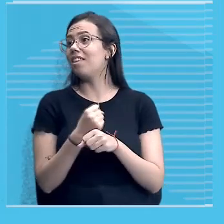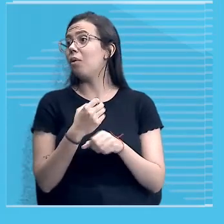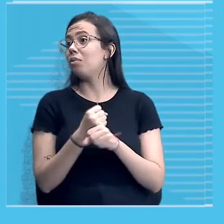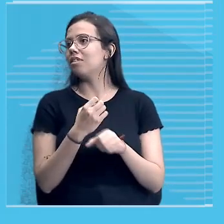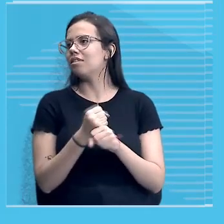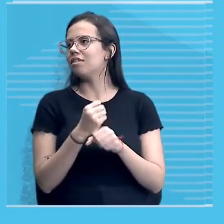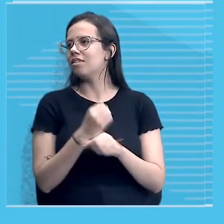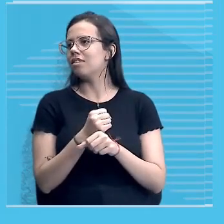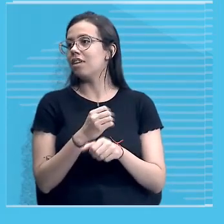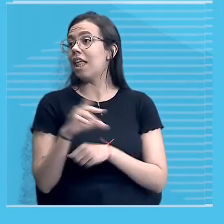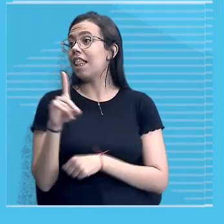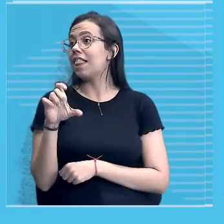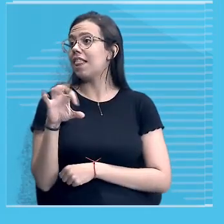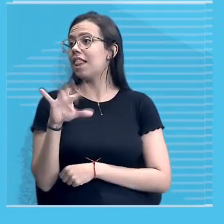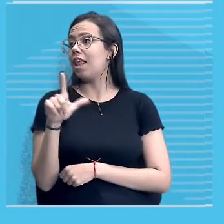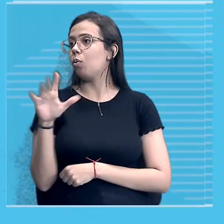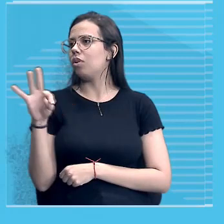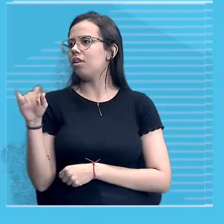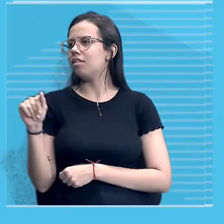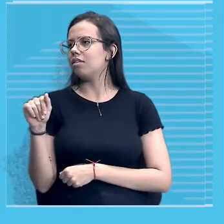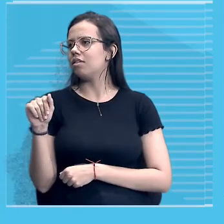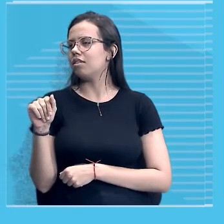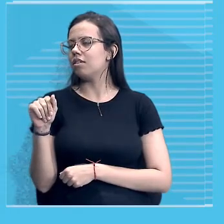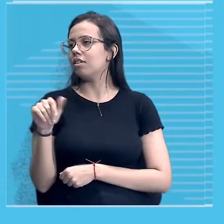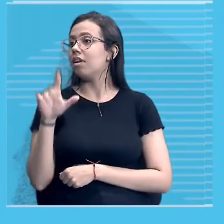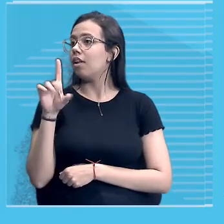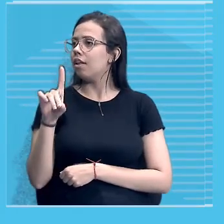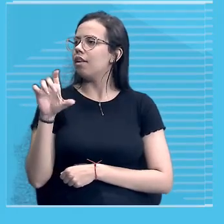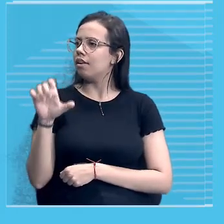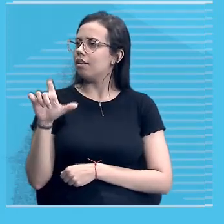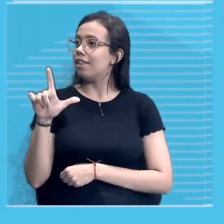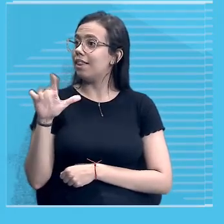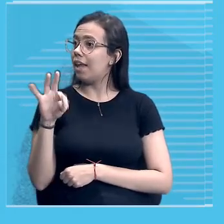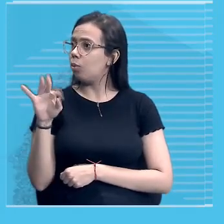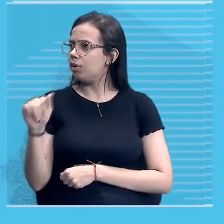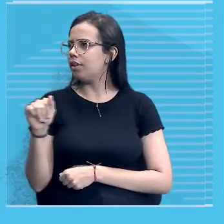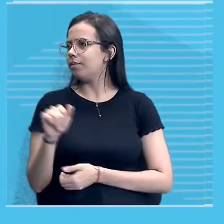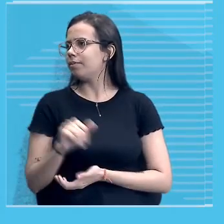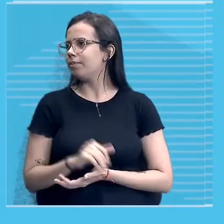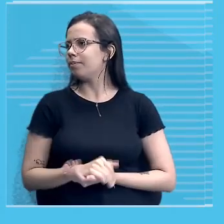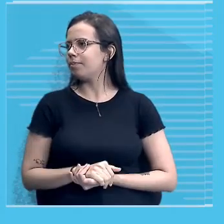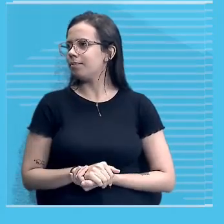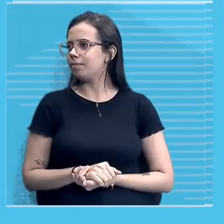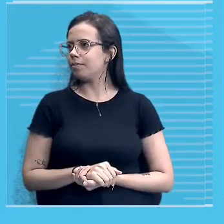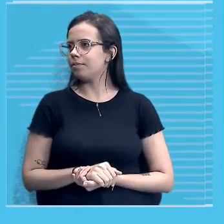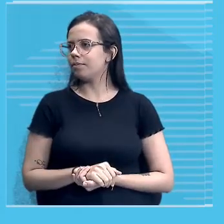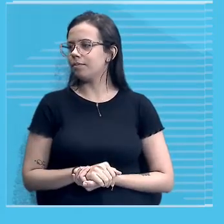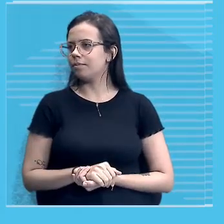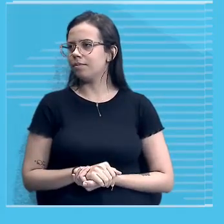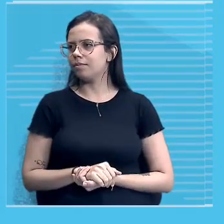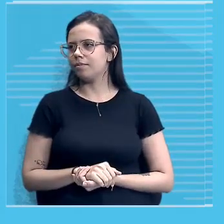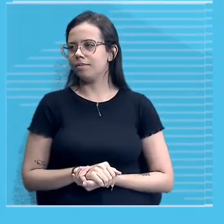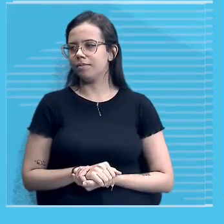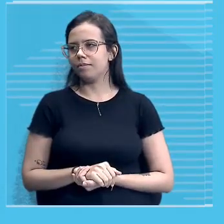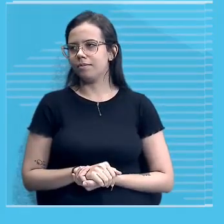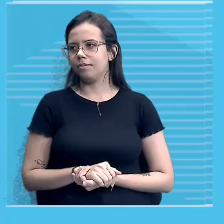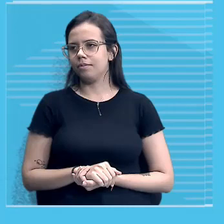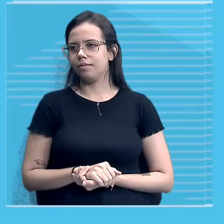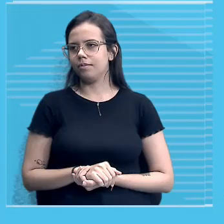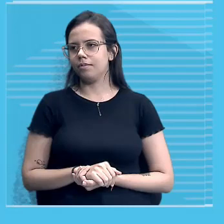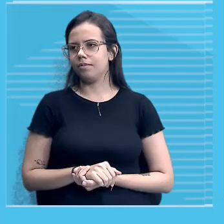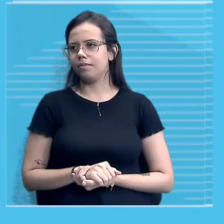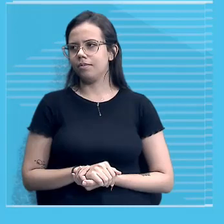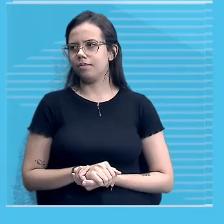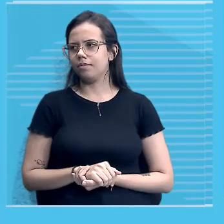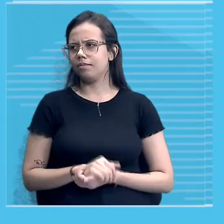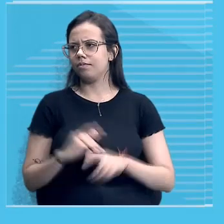encontrei que meu Y do vértice quatro voltei lá na equação exponencial e substitui por 4